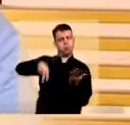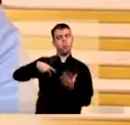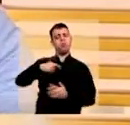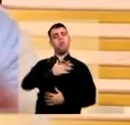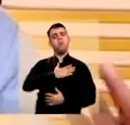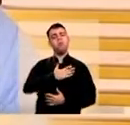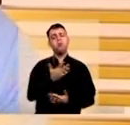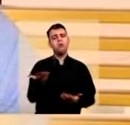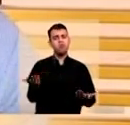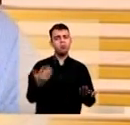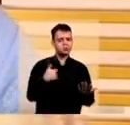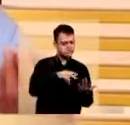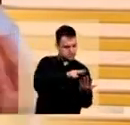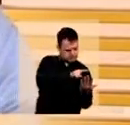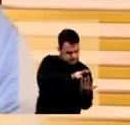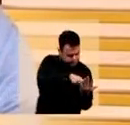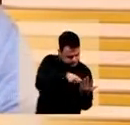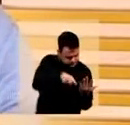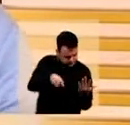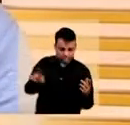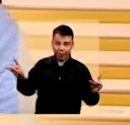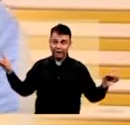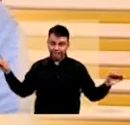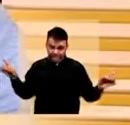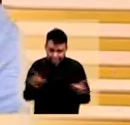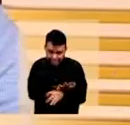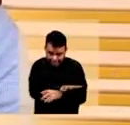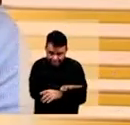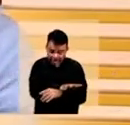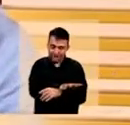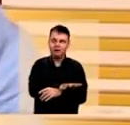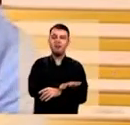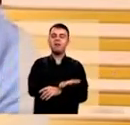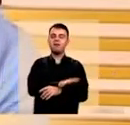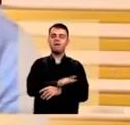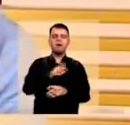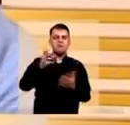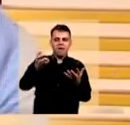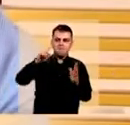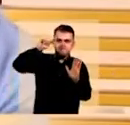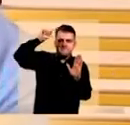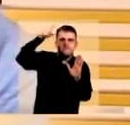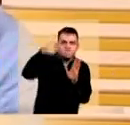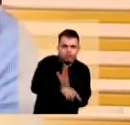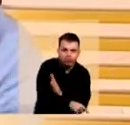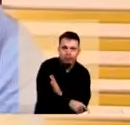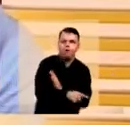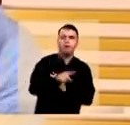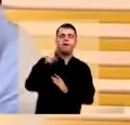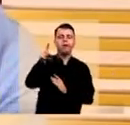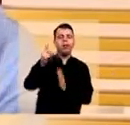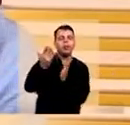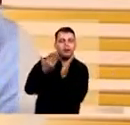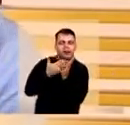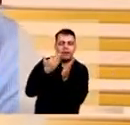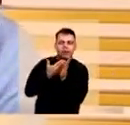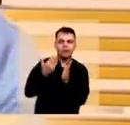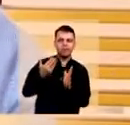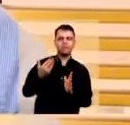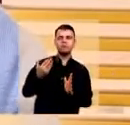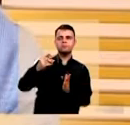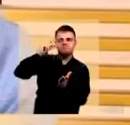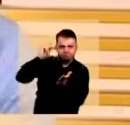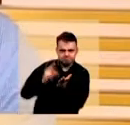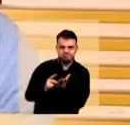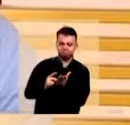você conhece toda a obra e depois, se você tiver... Se quiser se aperfeiçoar, se aprofundar numa determinada passagem, você